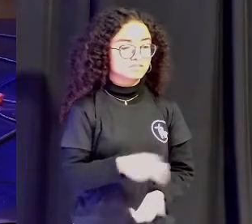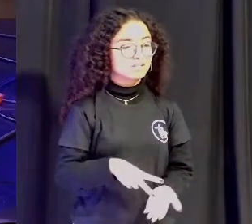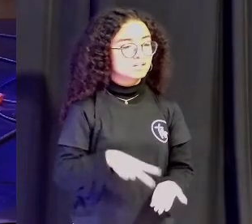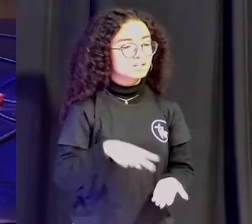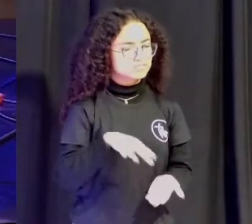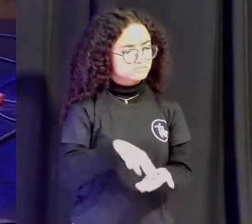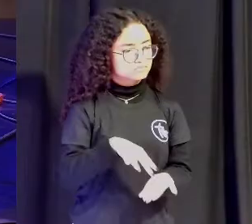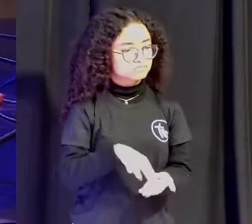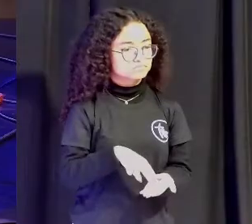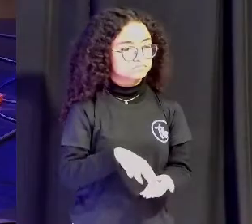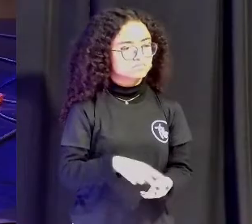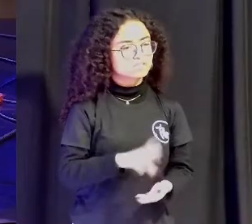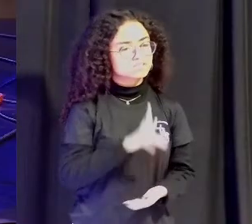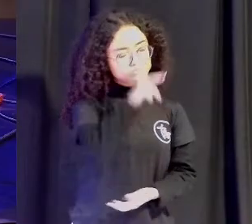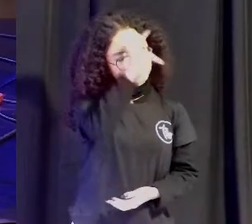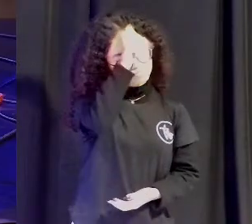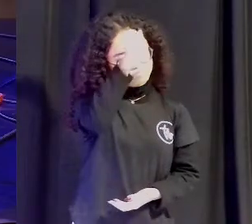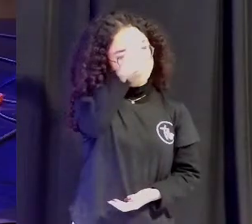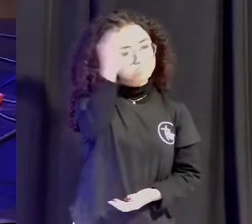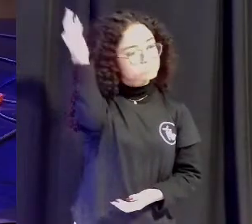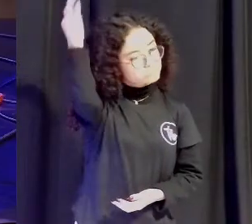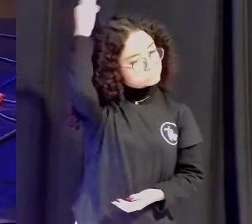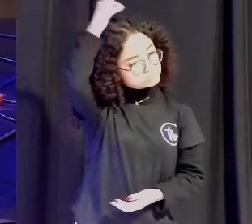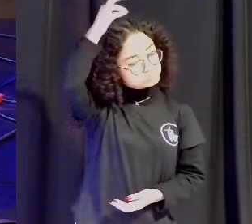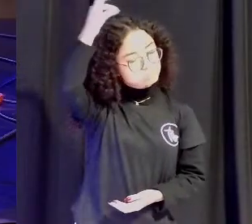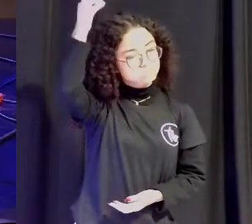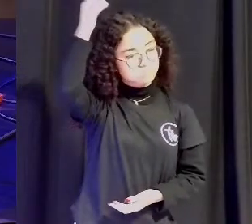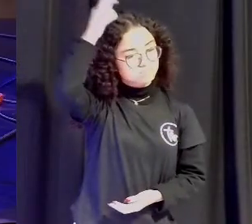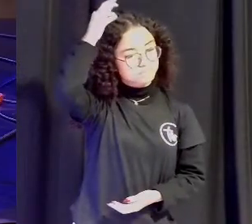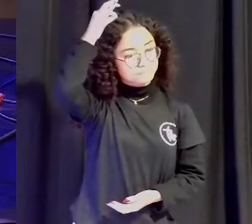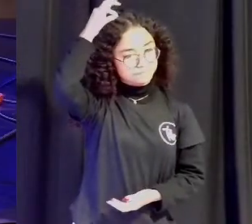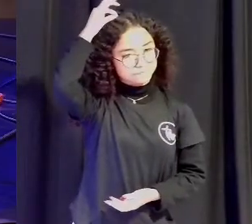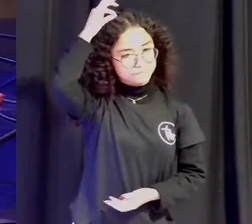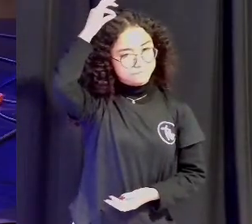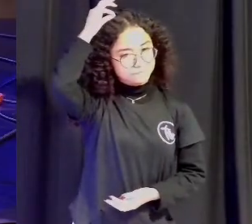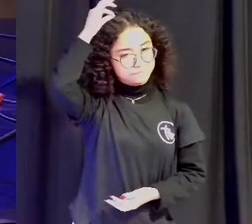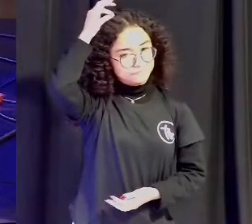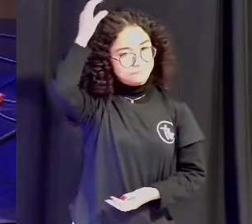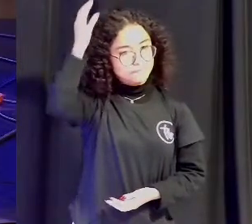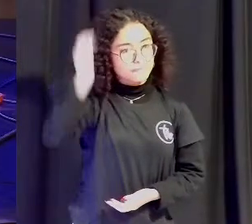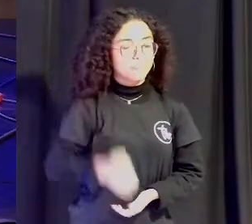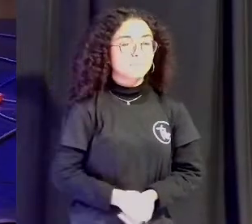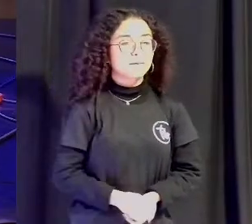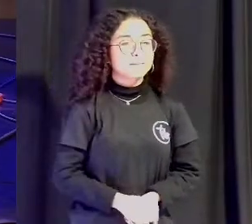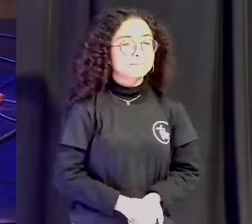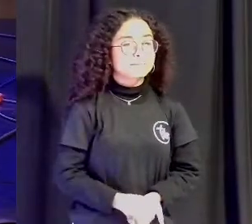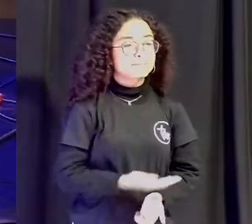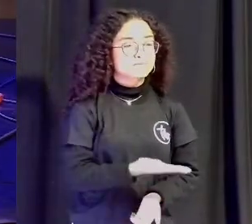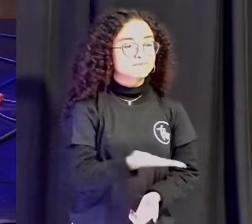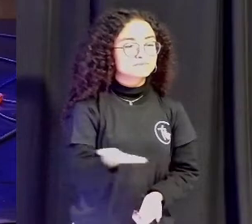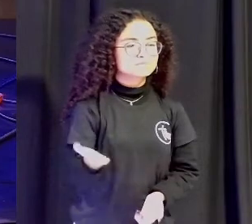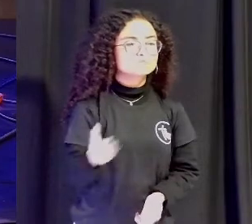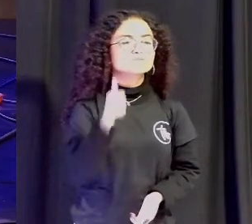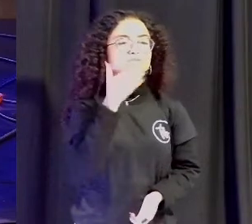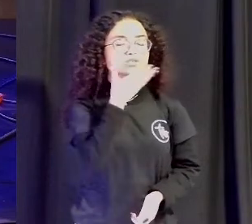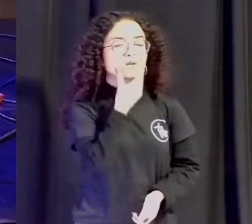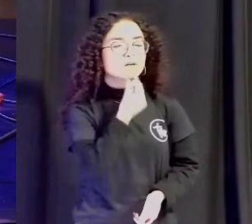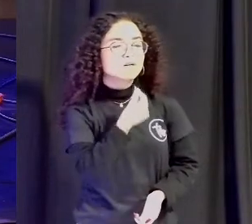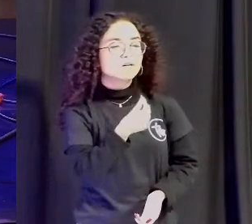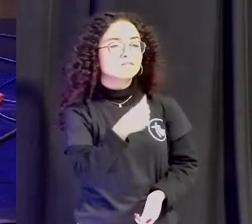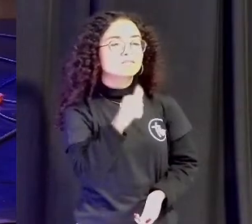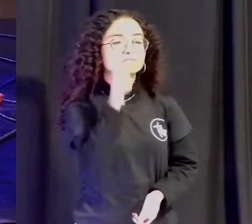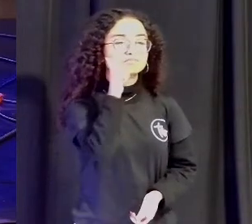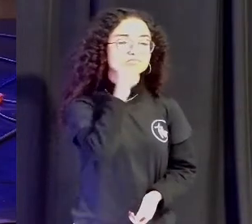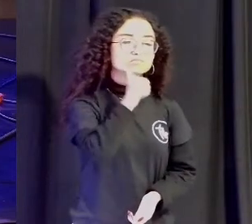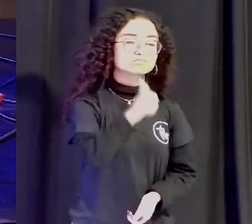Levantem-se na força do Espírito Santo. Vocês são homens e mulheres